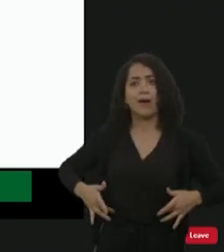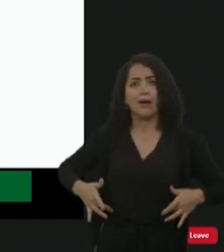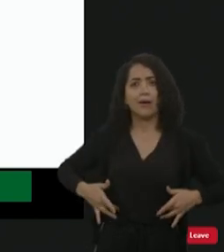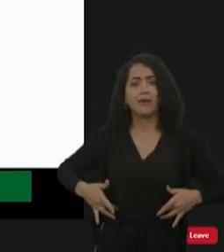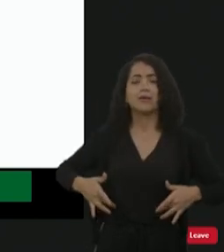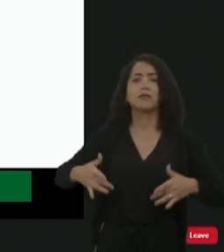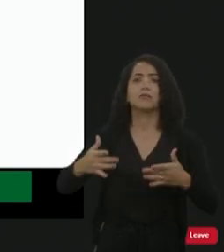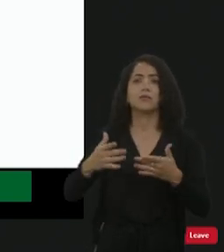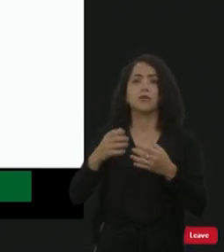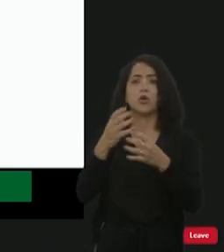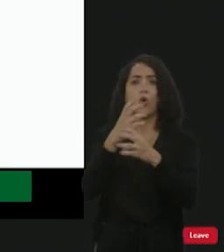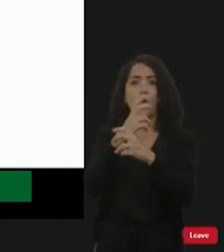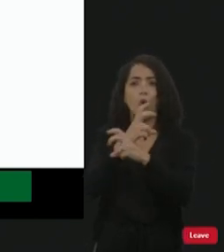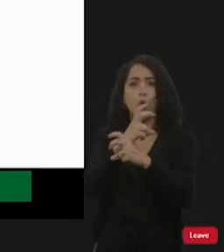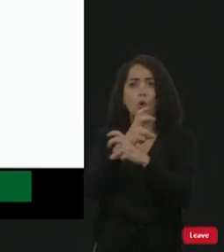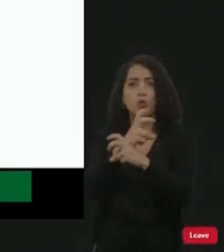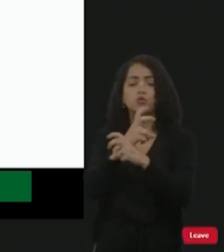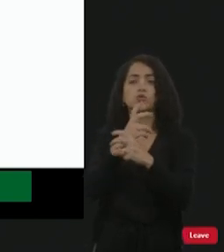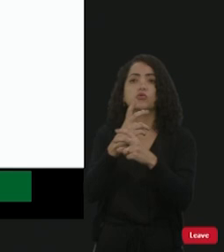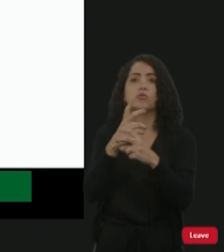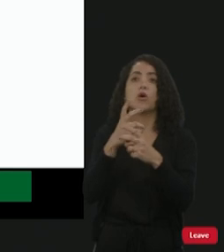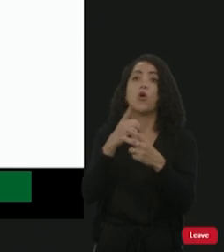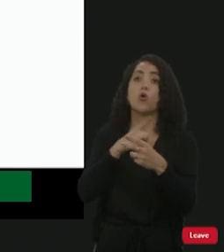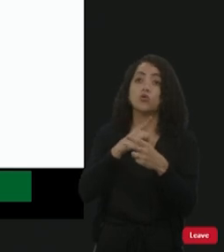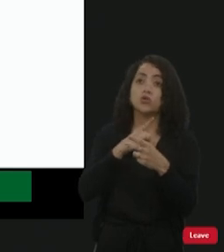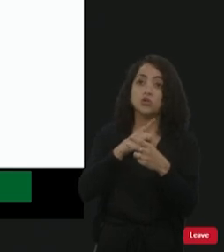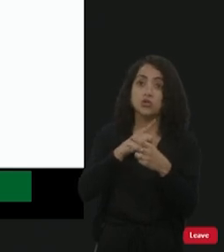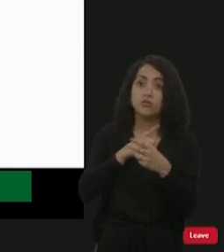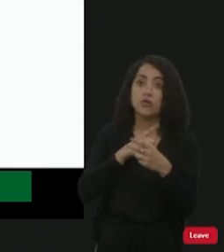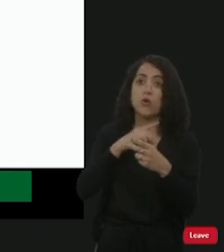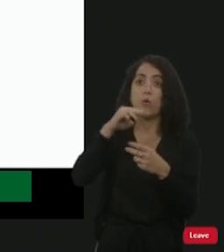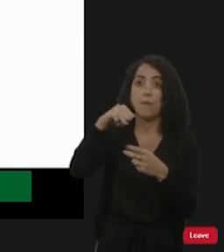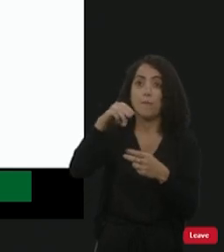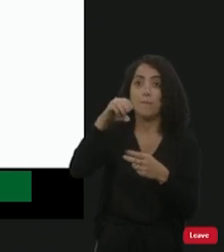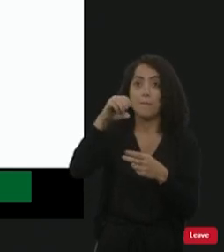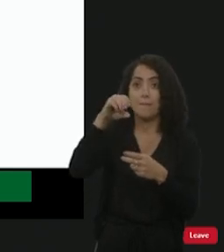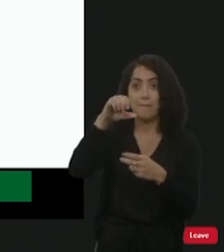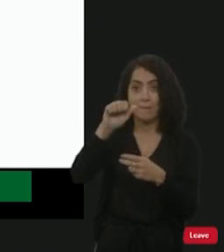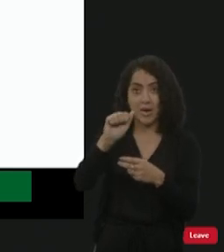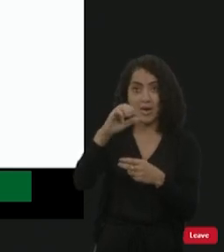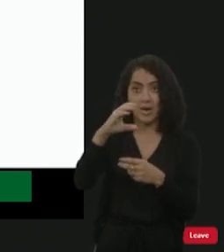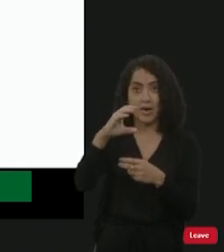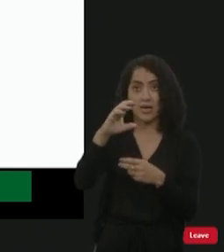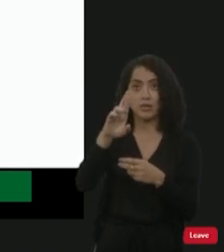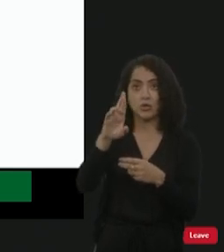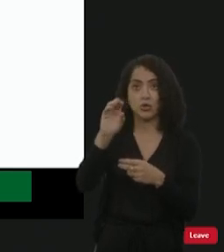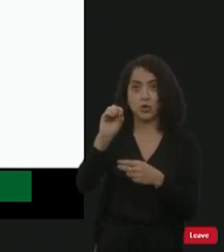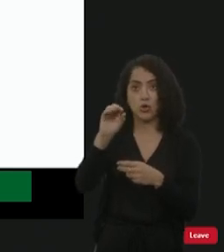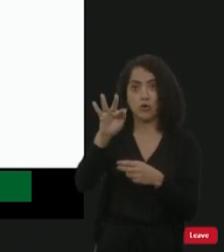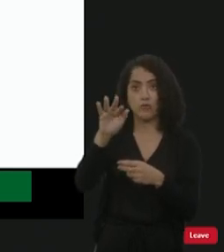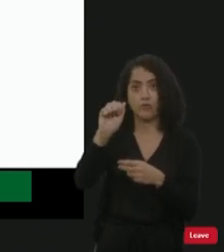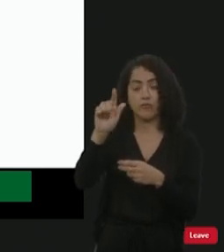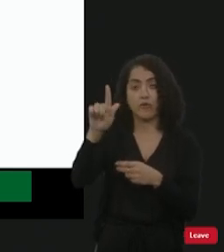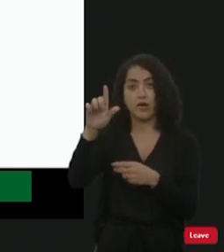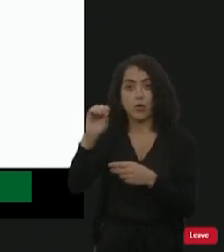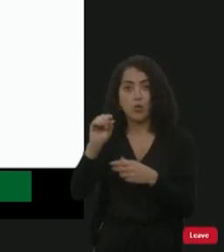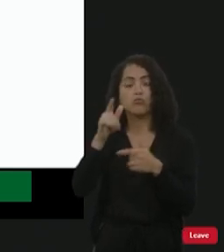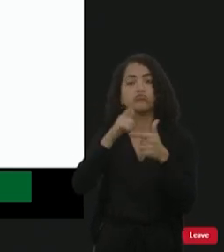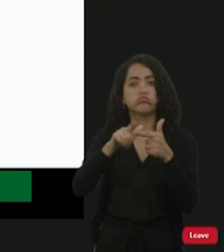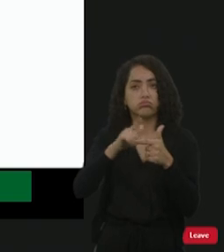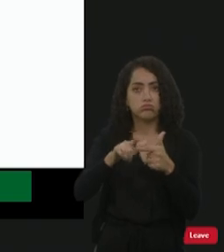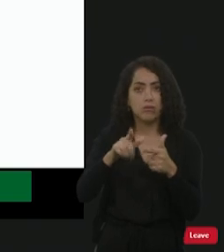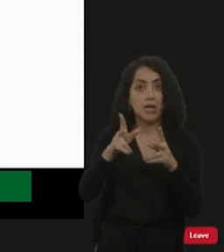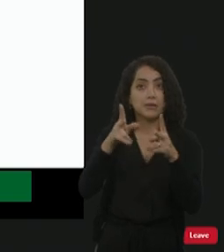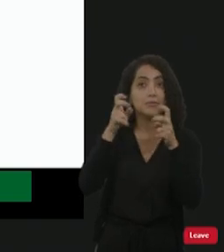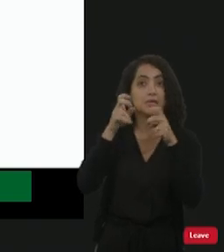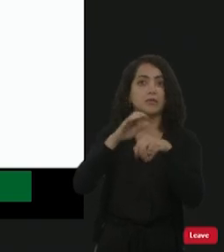osso. Tá? Então, onde tiver um macrófago que tem dentro do lisossomo, eu vou ter problema. Então, daí a gente já percebe que é